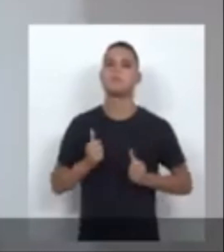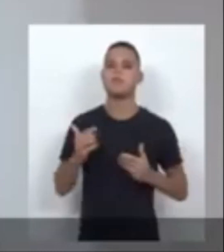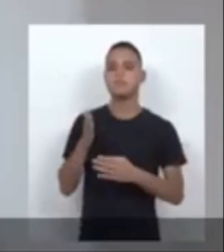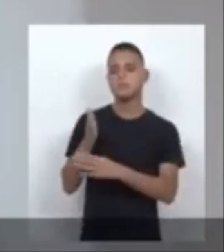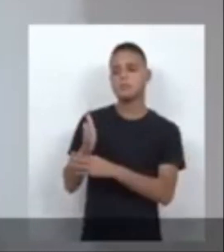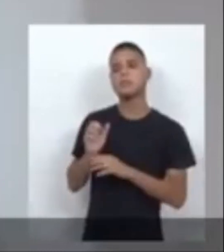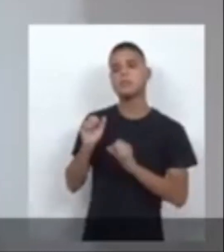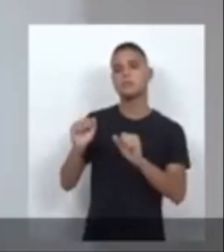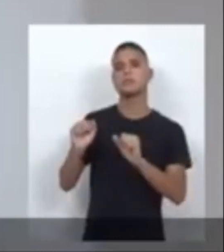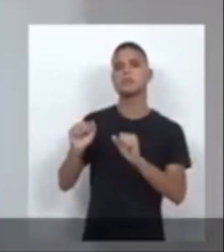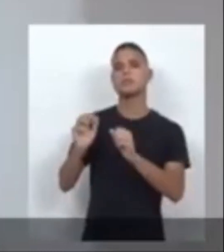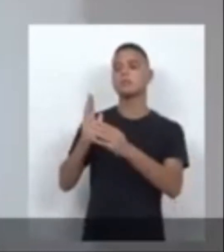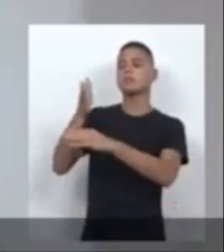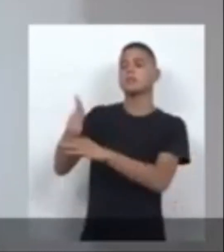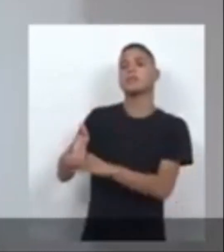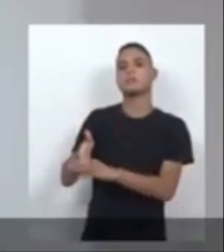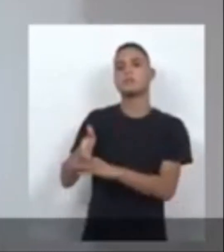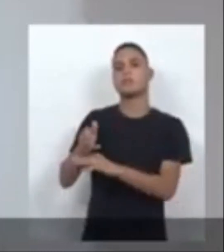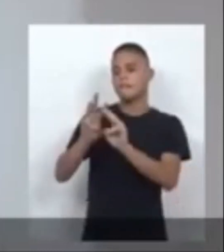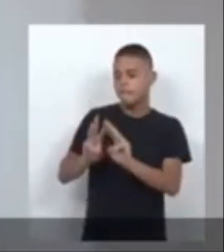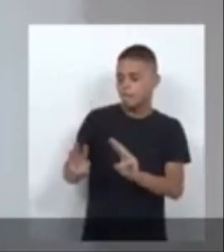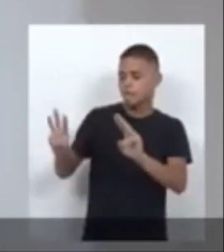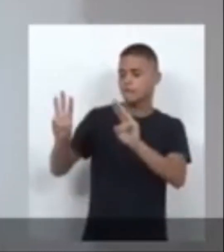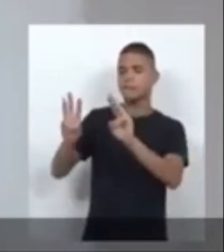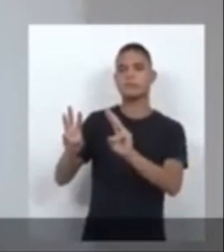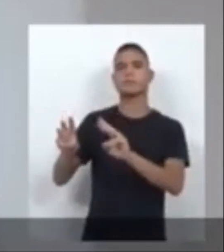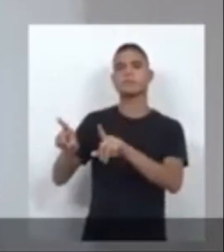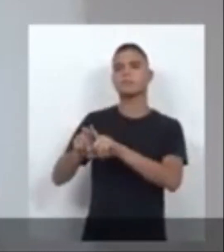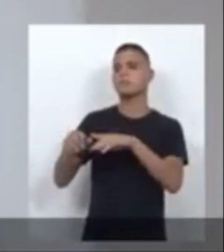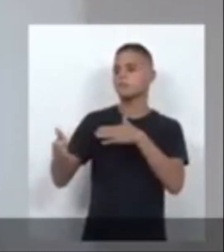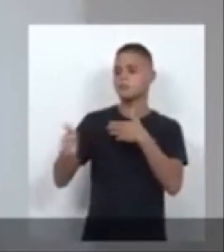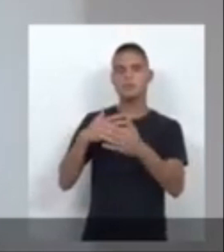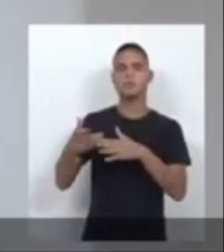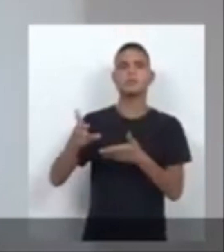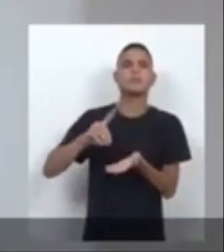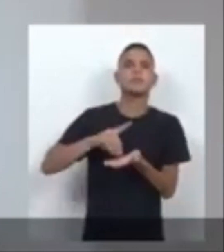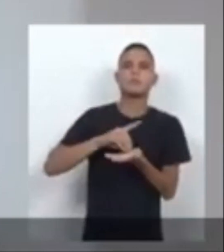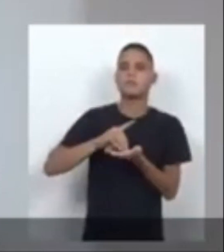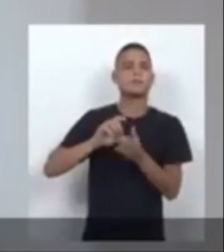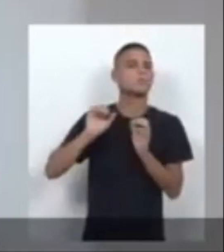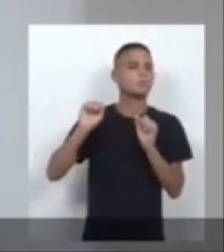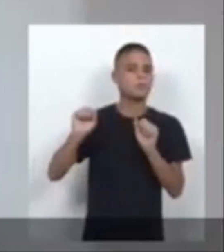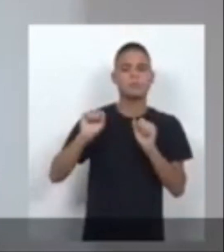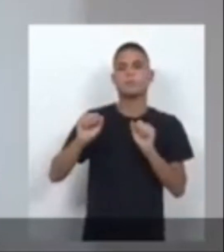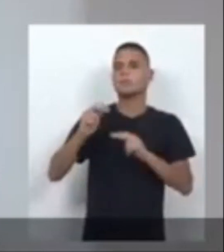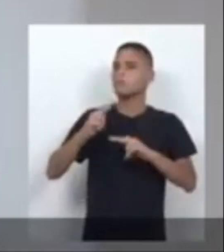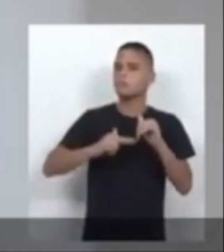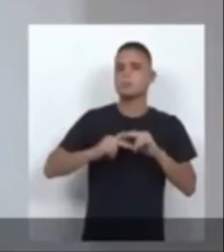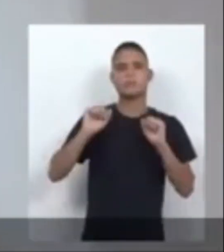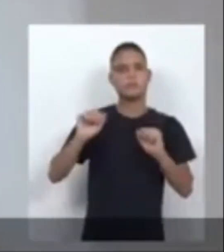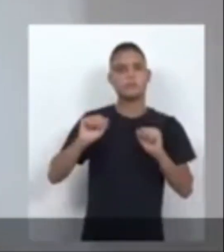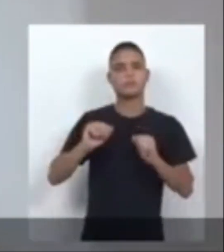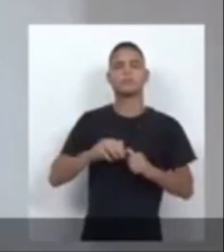dos seus celulares, eles podem acessar de qualquer espaço. Então, a gente vai abrir aí, né,